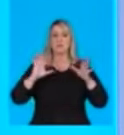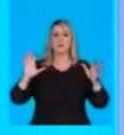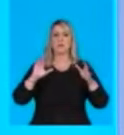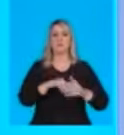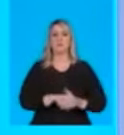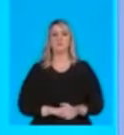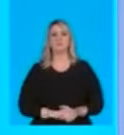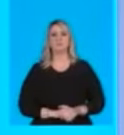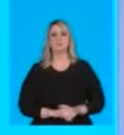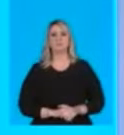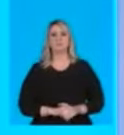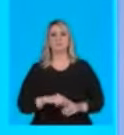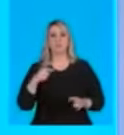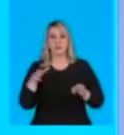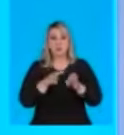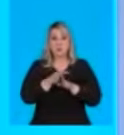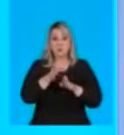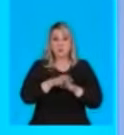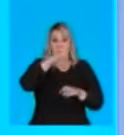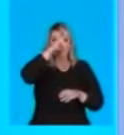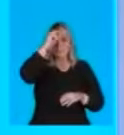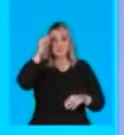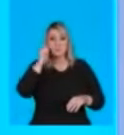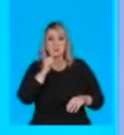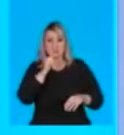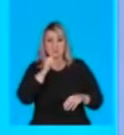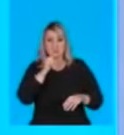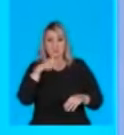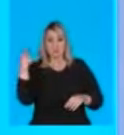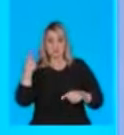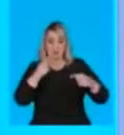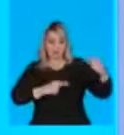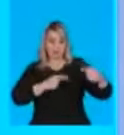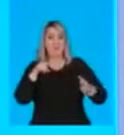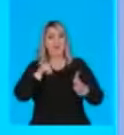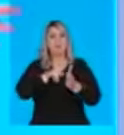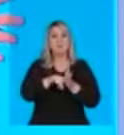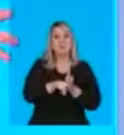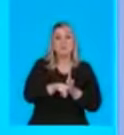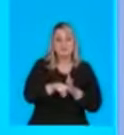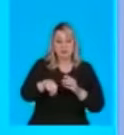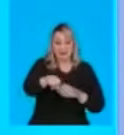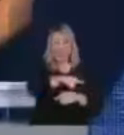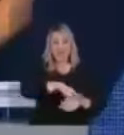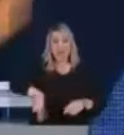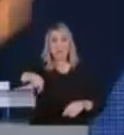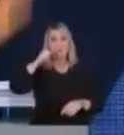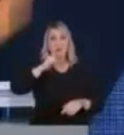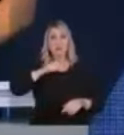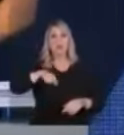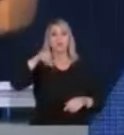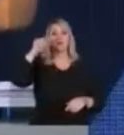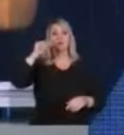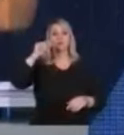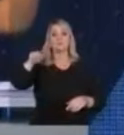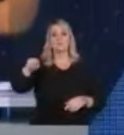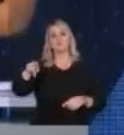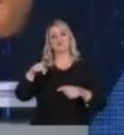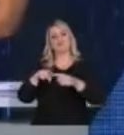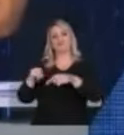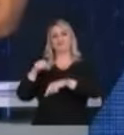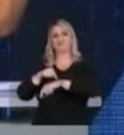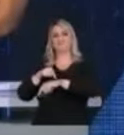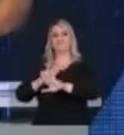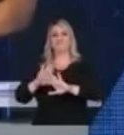e além do Conselho Municipal de mulheres a gente quer fazer um debate profundo com elas para que elas digam seu tempo candidato